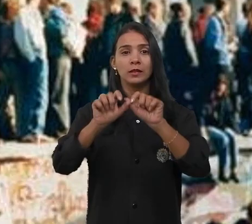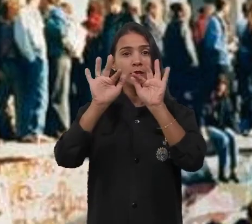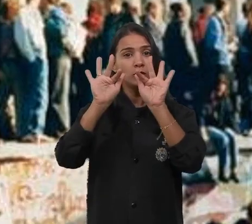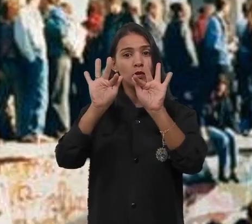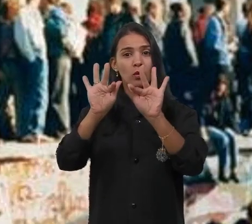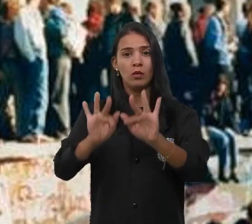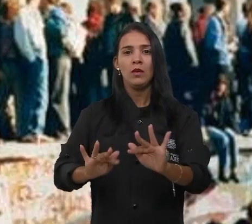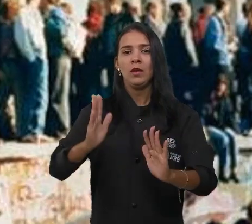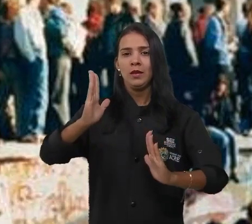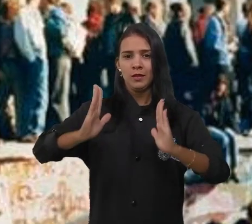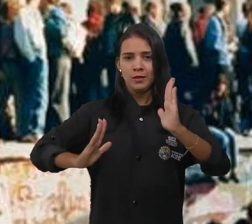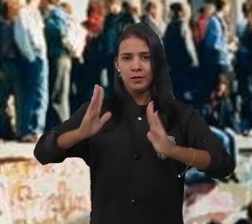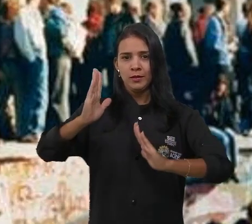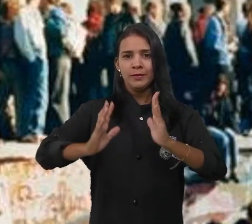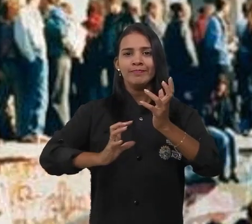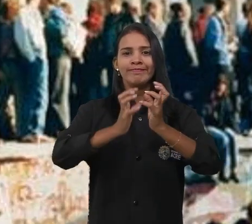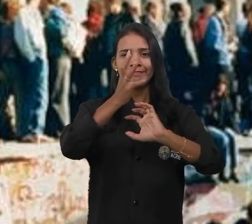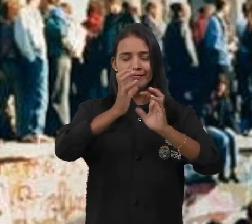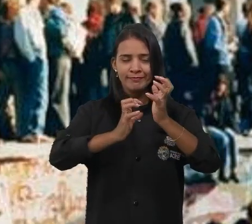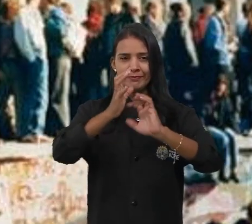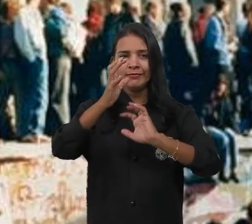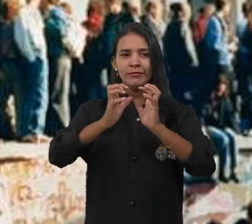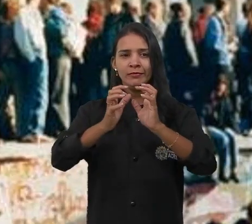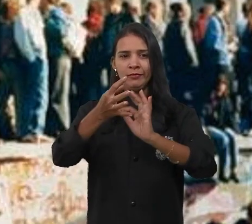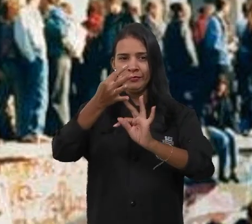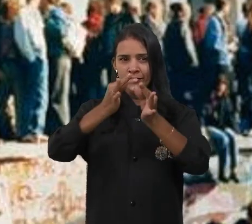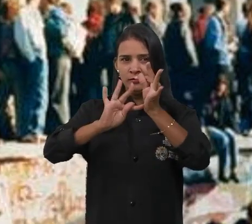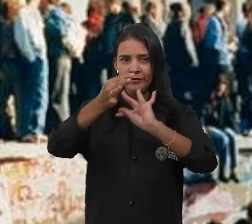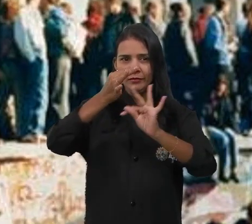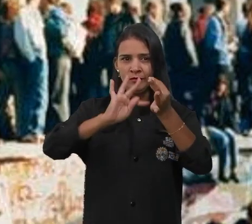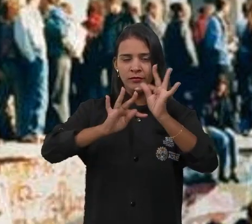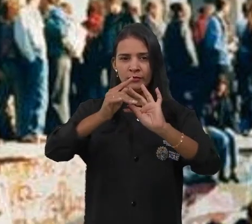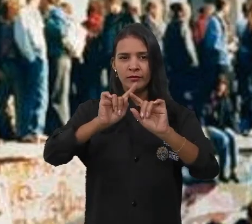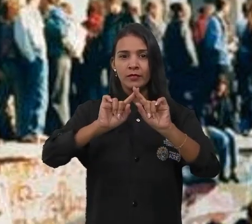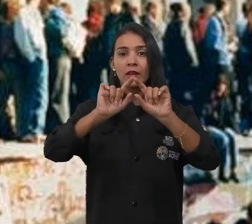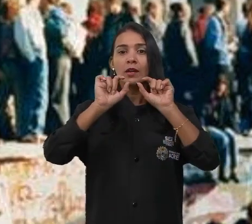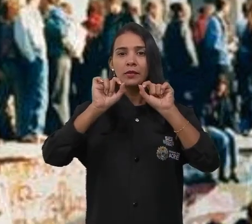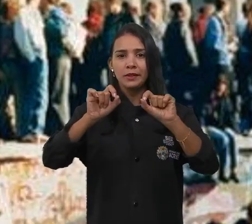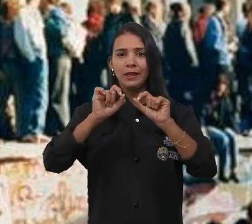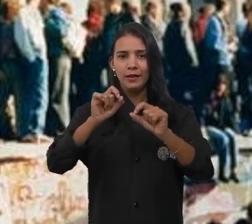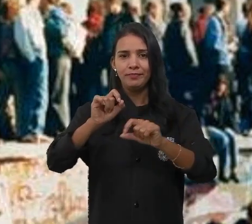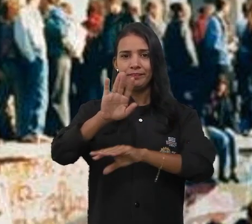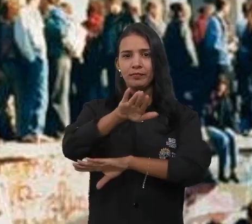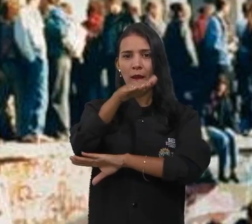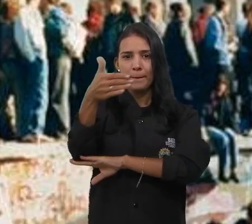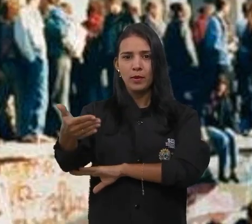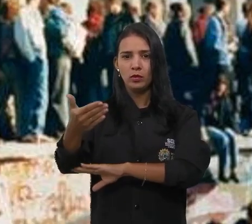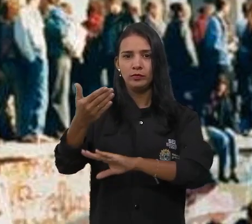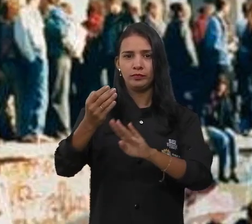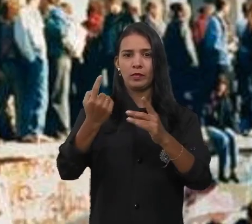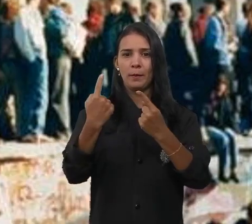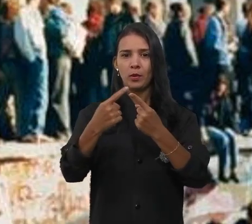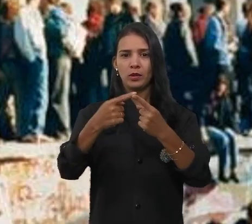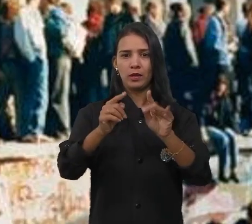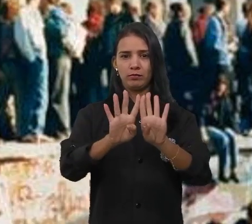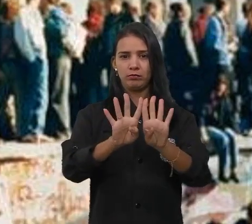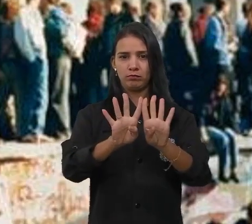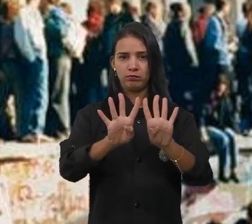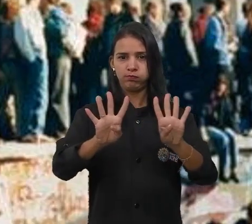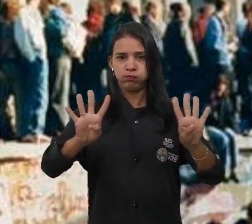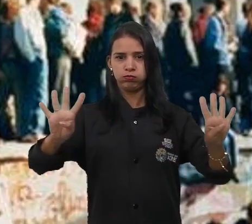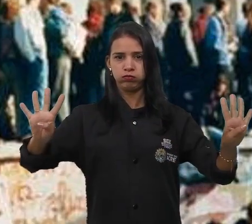Guerra Fria, que é justamente a queda do Muro de Berlim. O que foi isso?